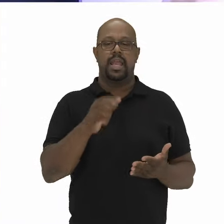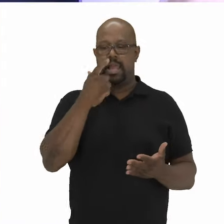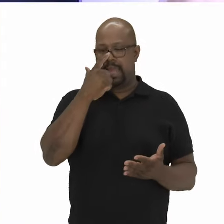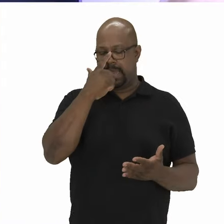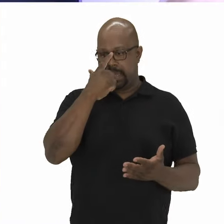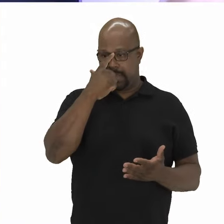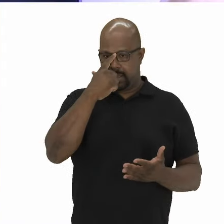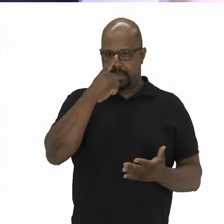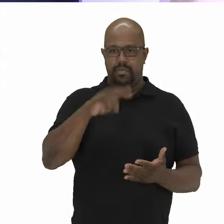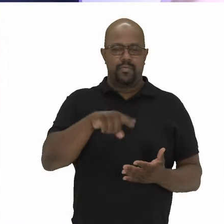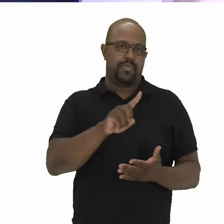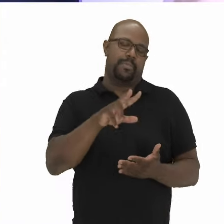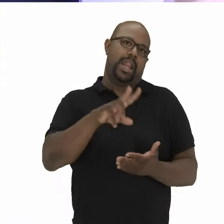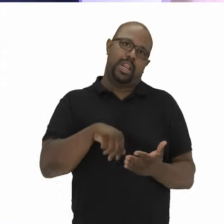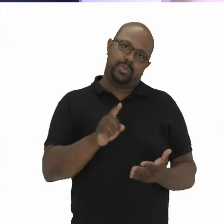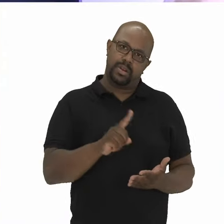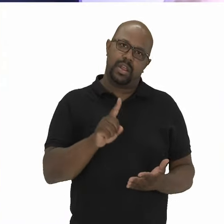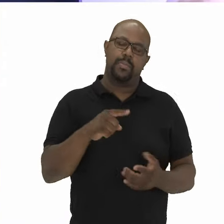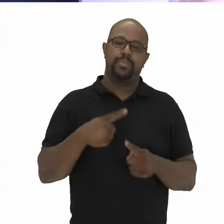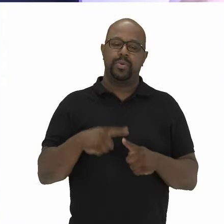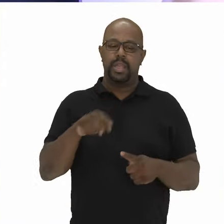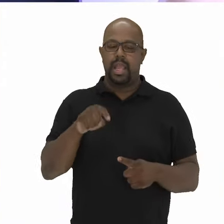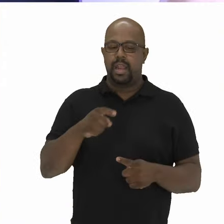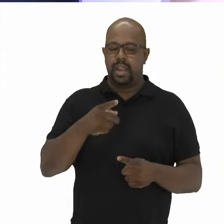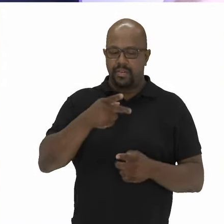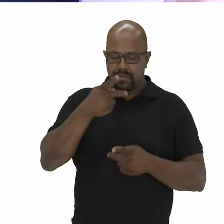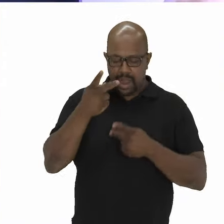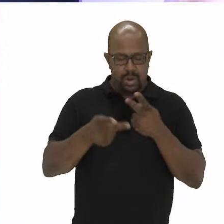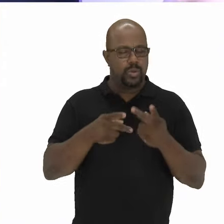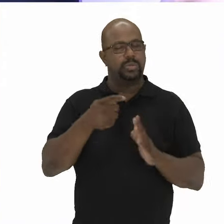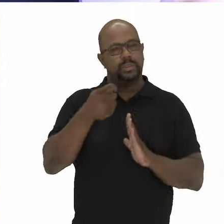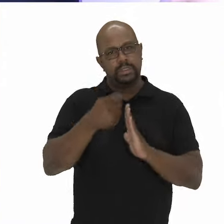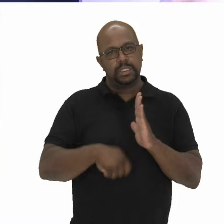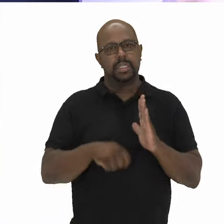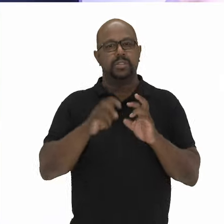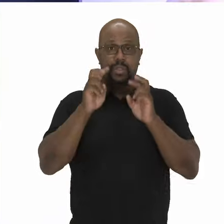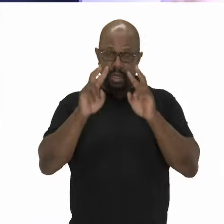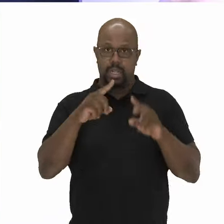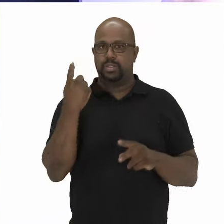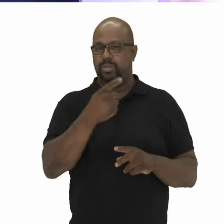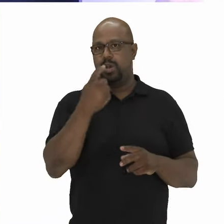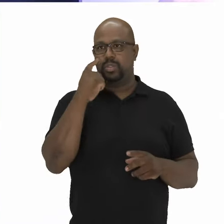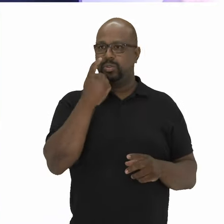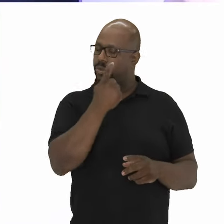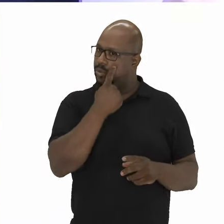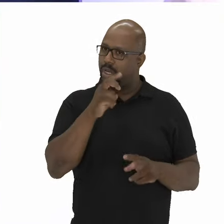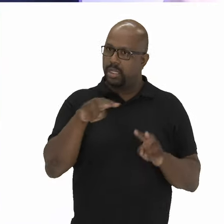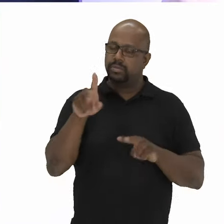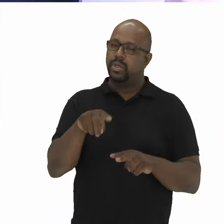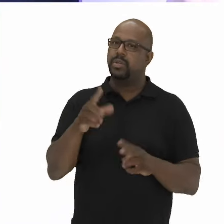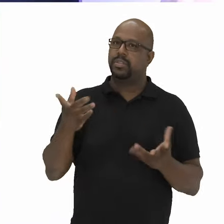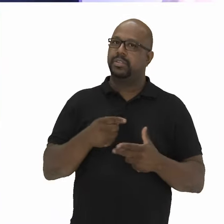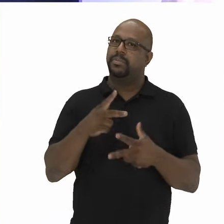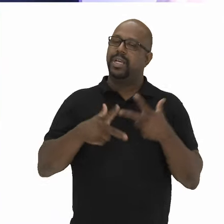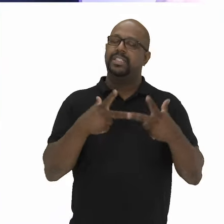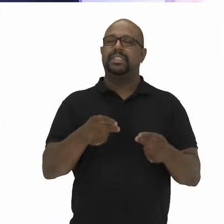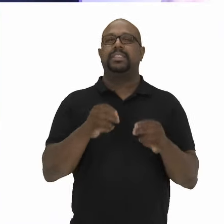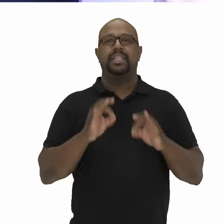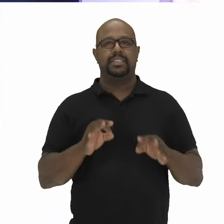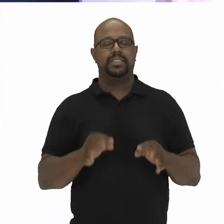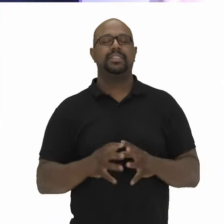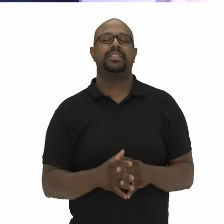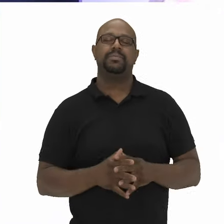leitura essa na verdade não foi uma leitura porque ela falou todo o texto Olhando em nossos olhos assim foi um